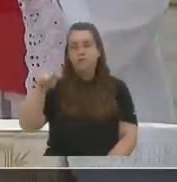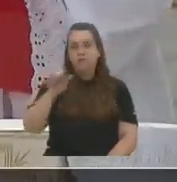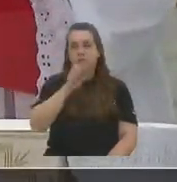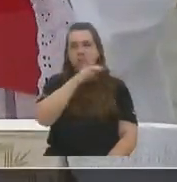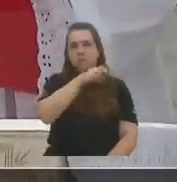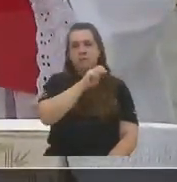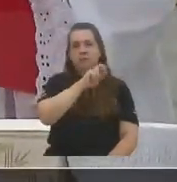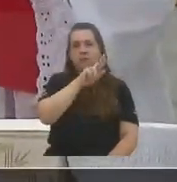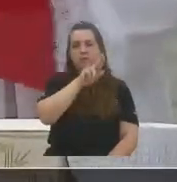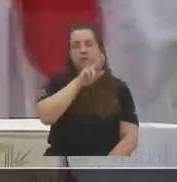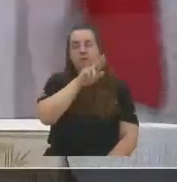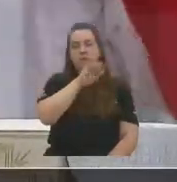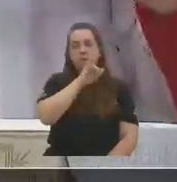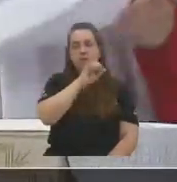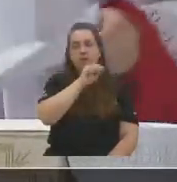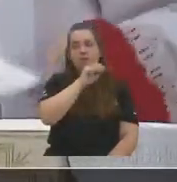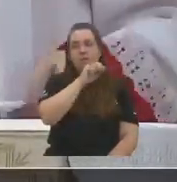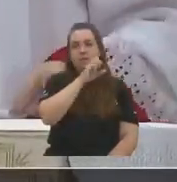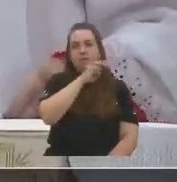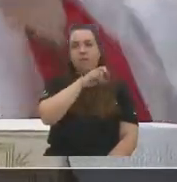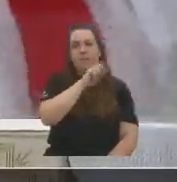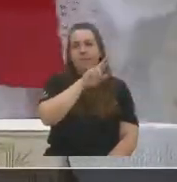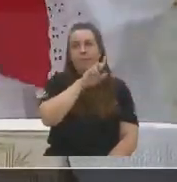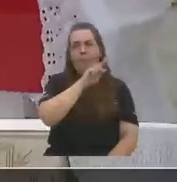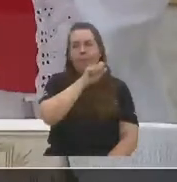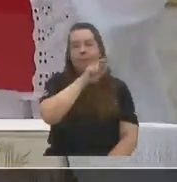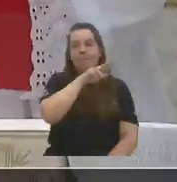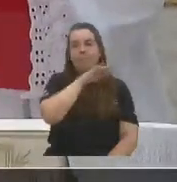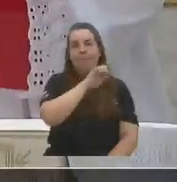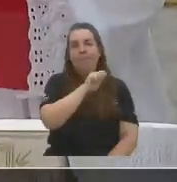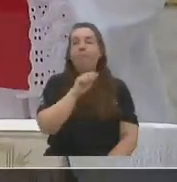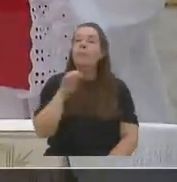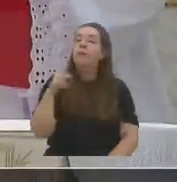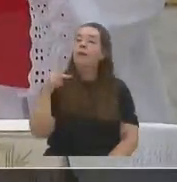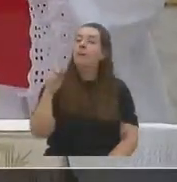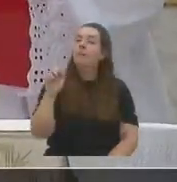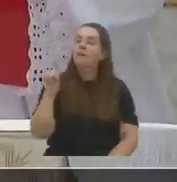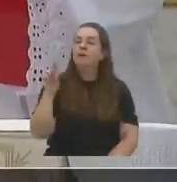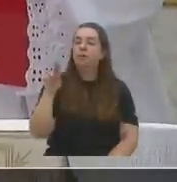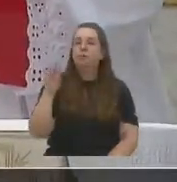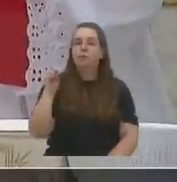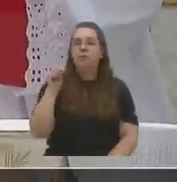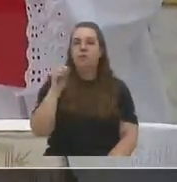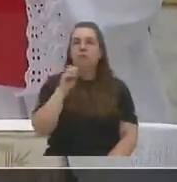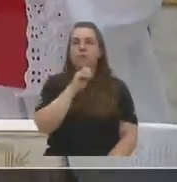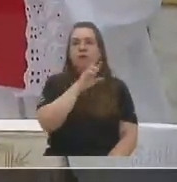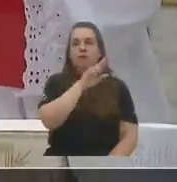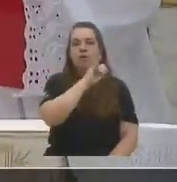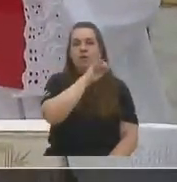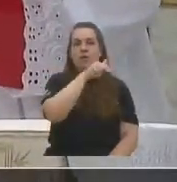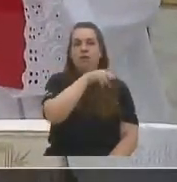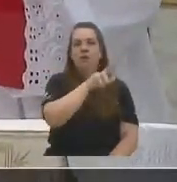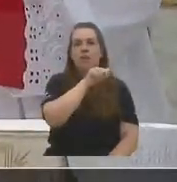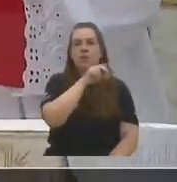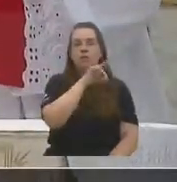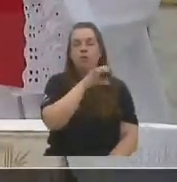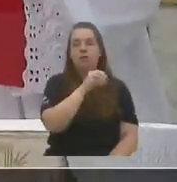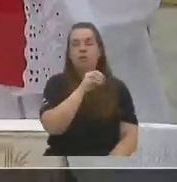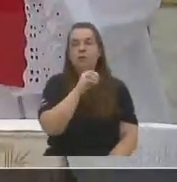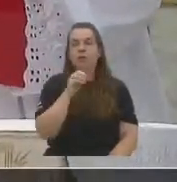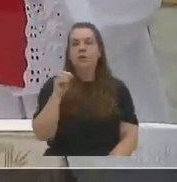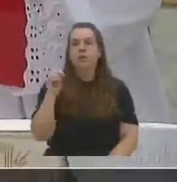Maria Margarida Pontes, Pedro Carlos Ventura da Silva, Raimundo Alves